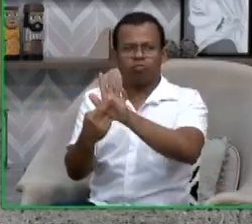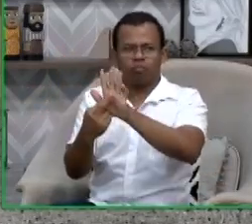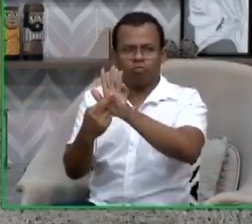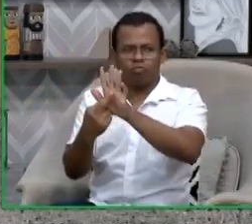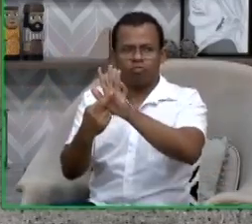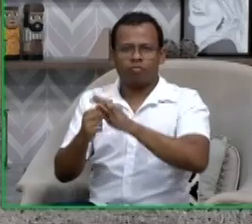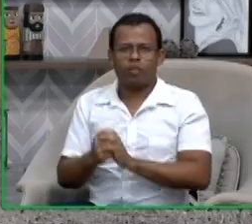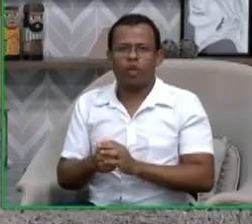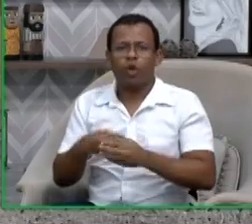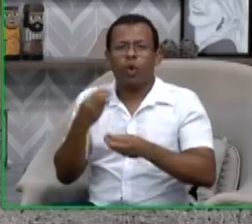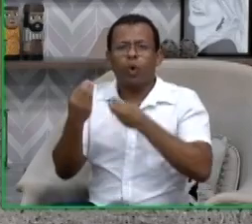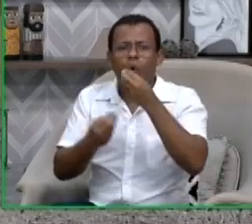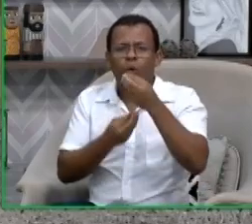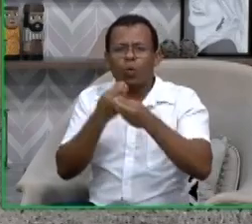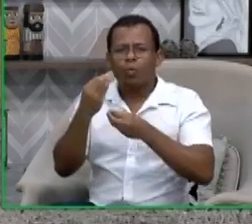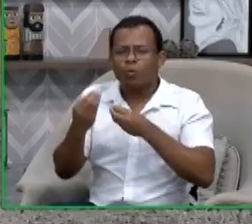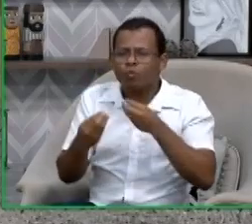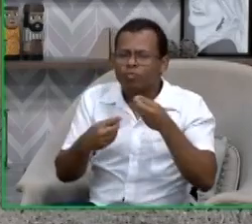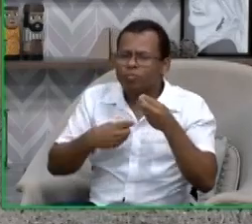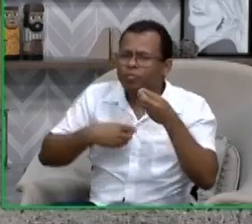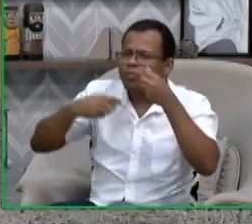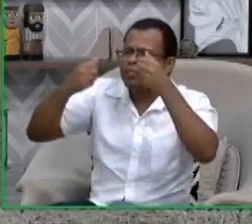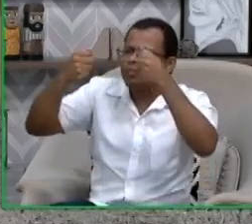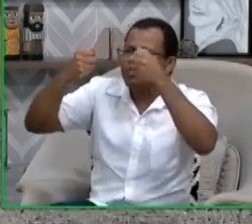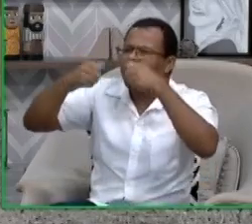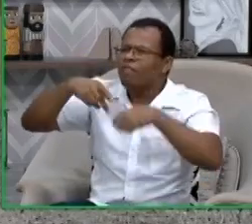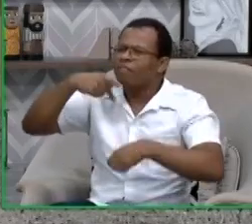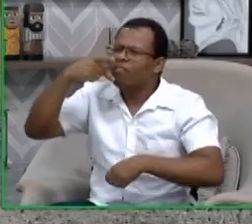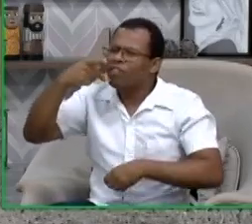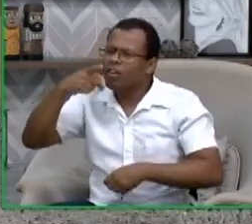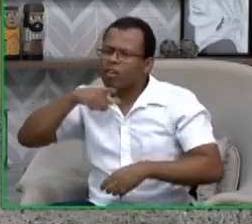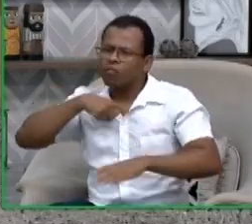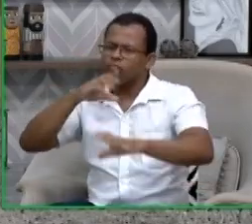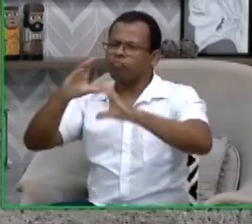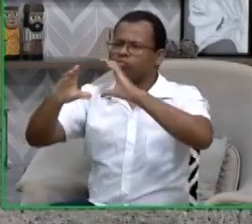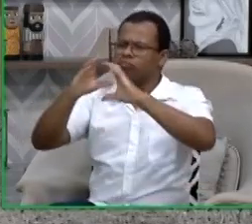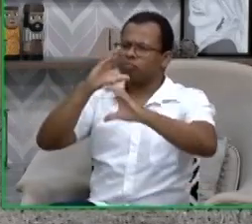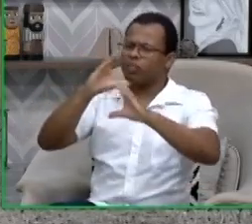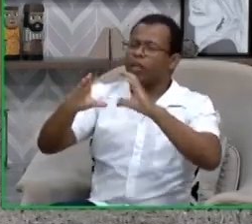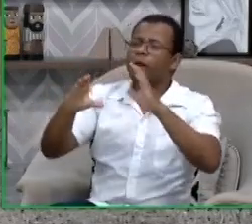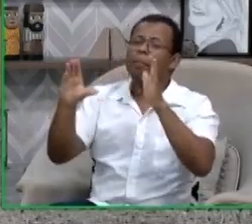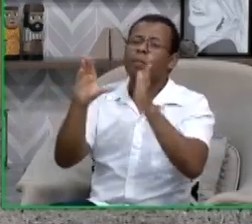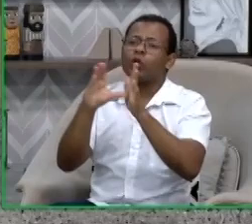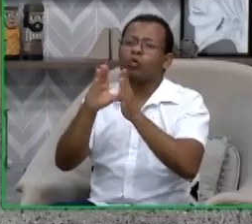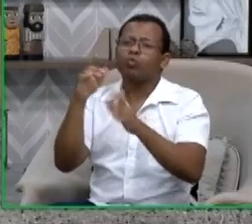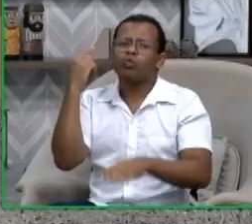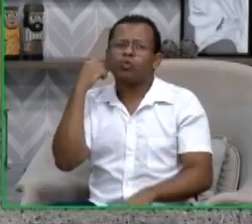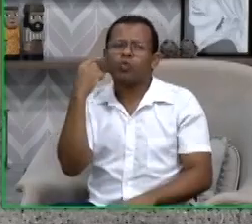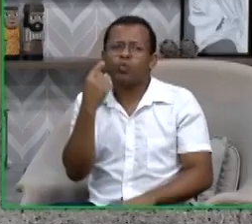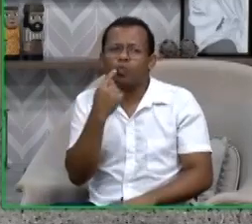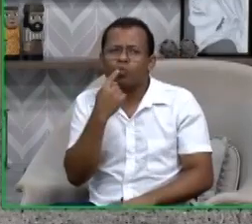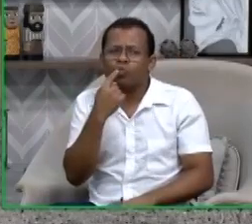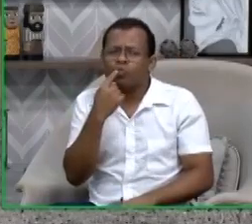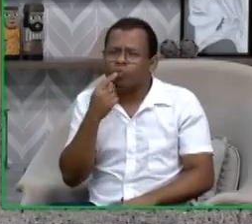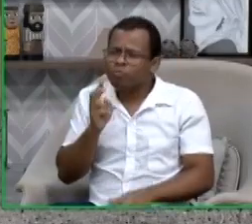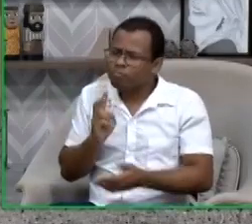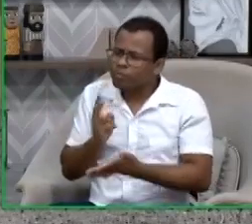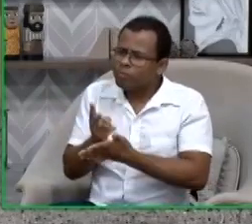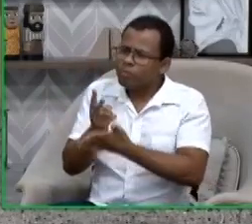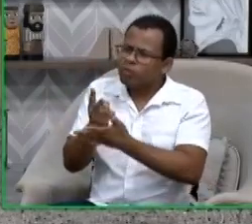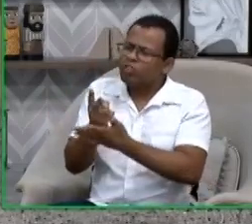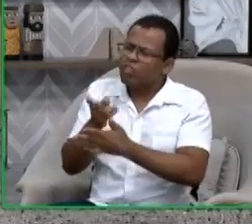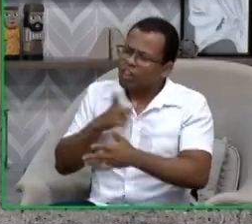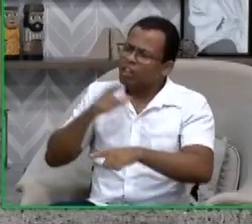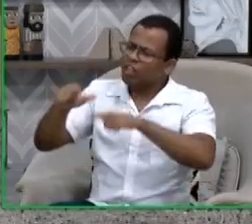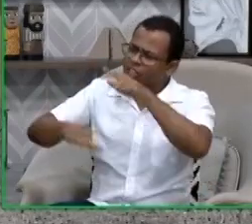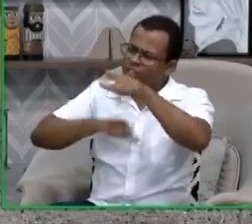né? A forma como nós falamos, como nós nos comunicamos. Isso para a comunidade surda, cada vez mais tem sido